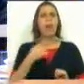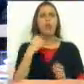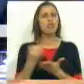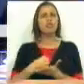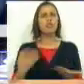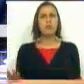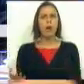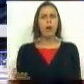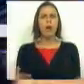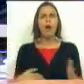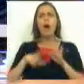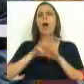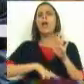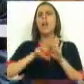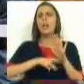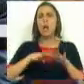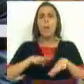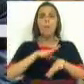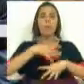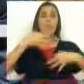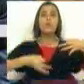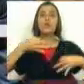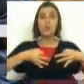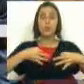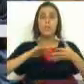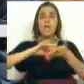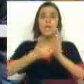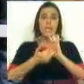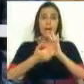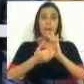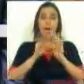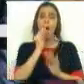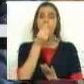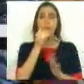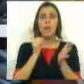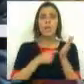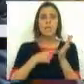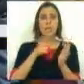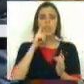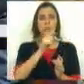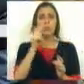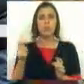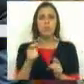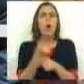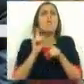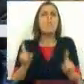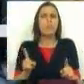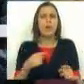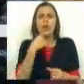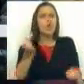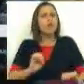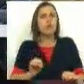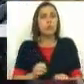disse? E sobre o relatório do provedor de justiça para os exames dos alunos com necessidades educativas, porque é que não o